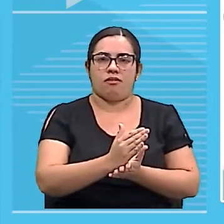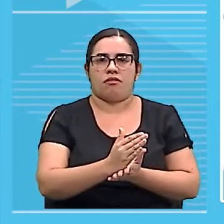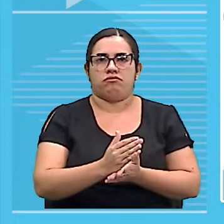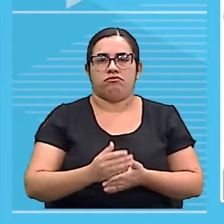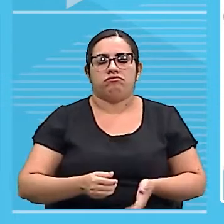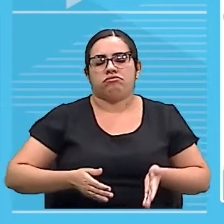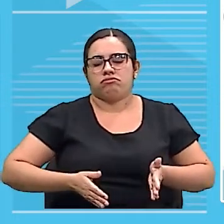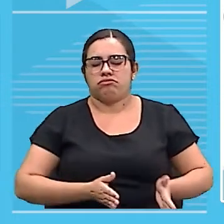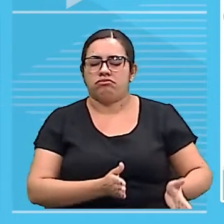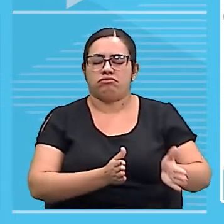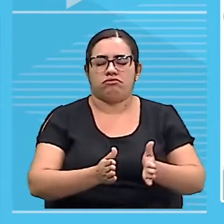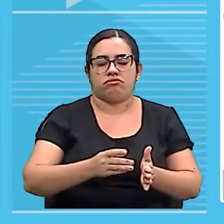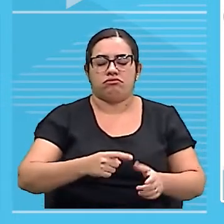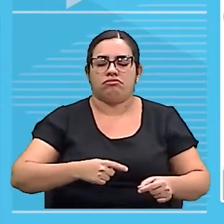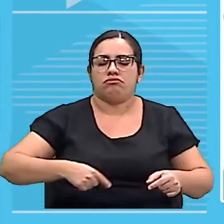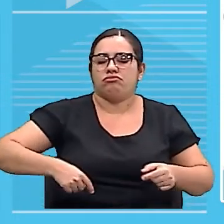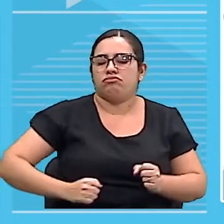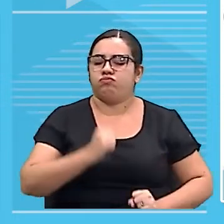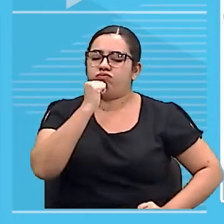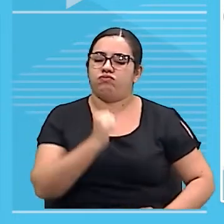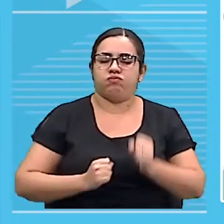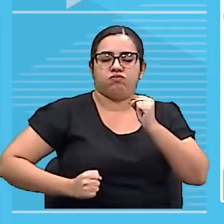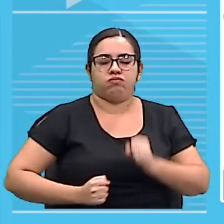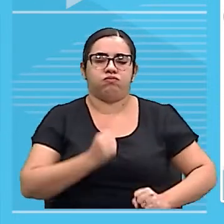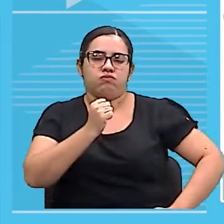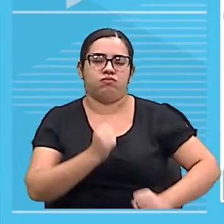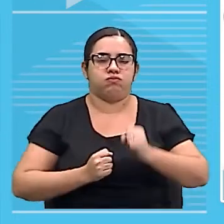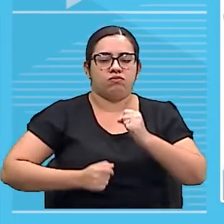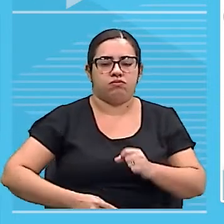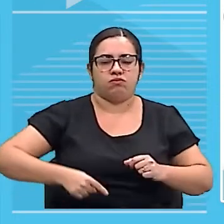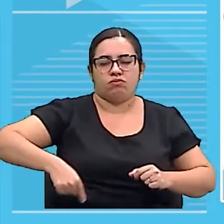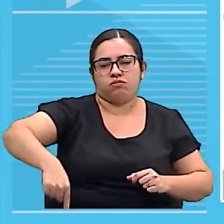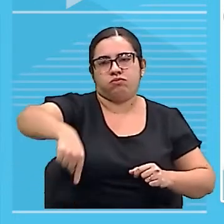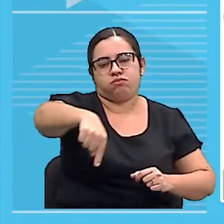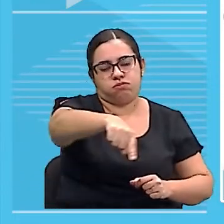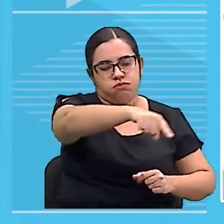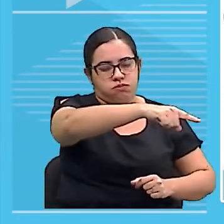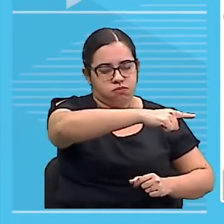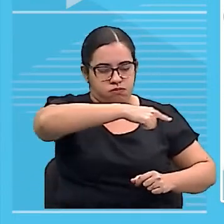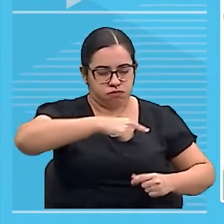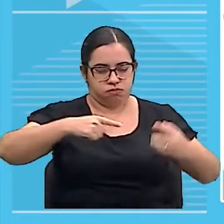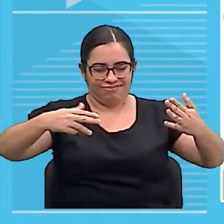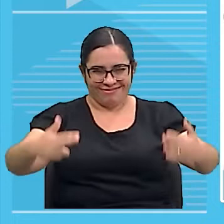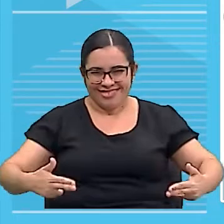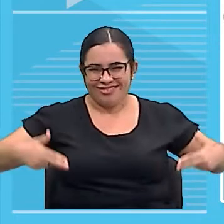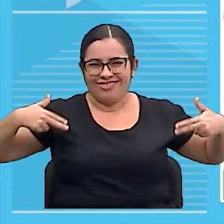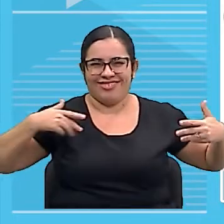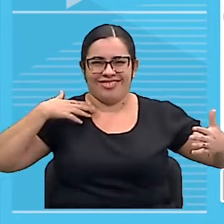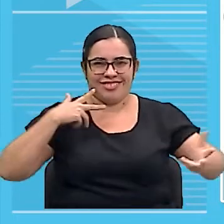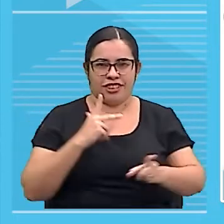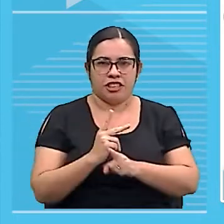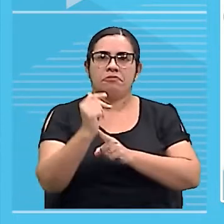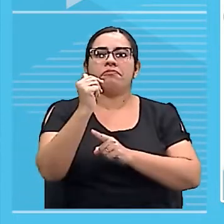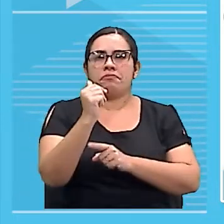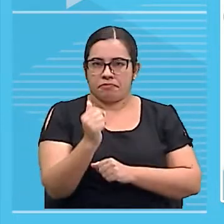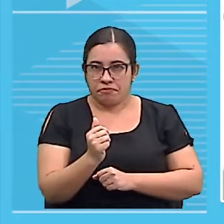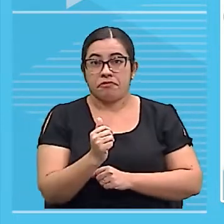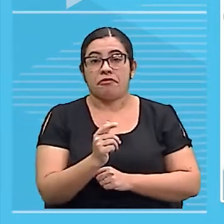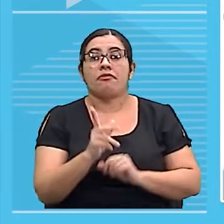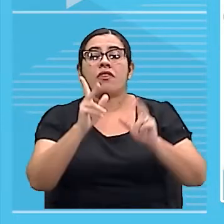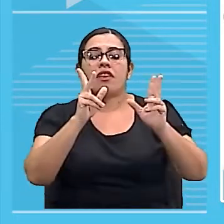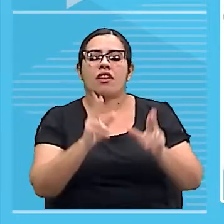jovens a gente começa num ponto que é a ddp e finaliza no mesmo ponto